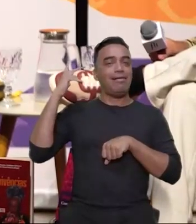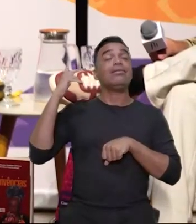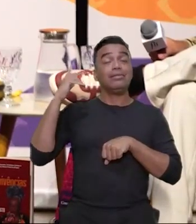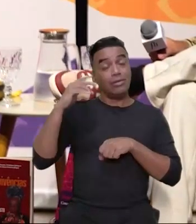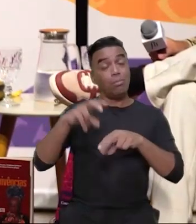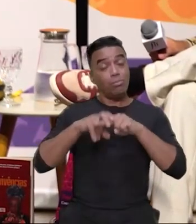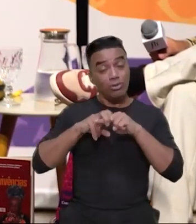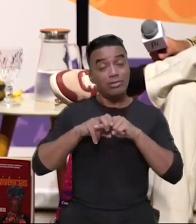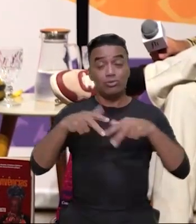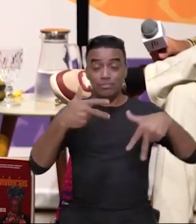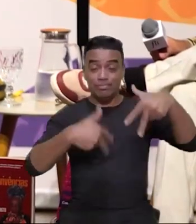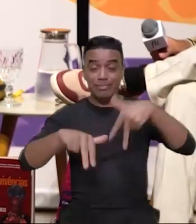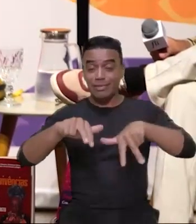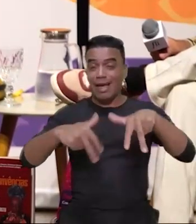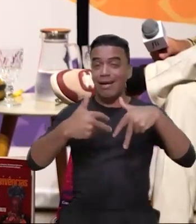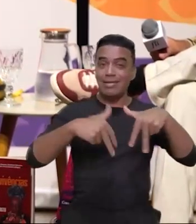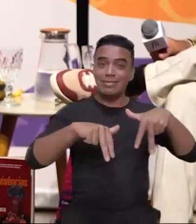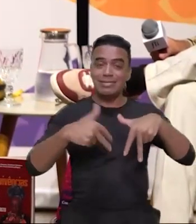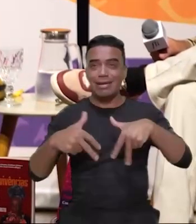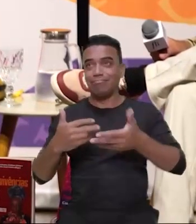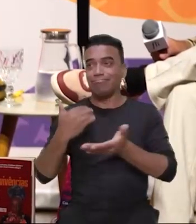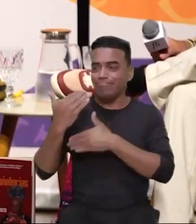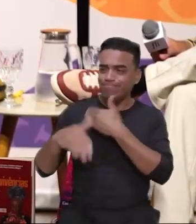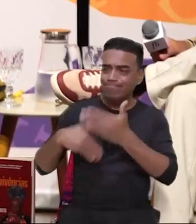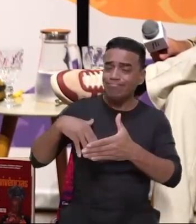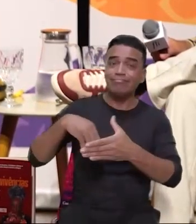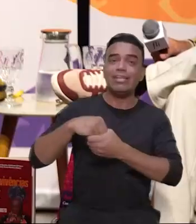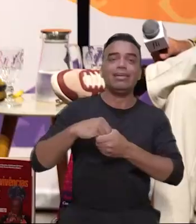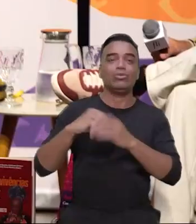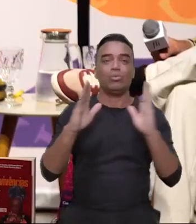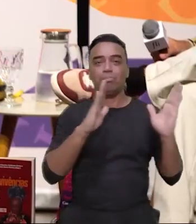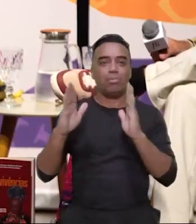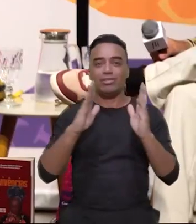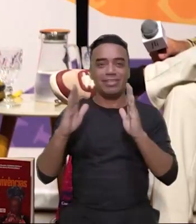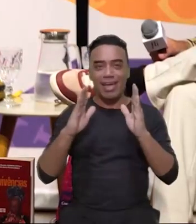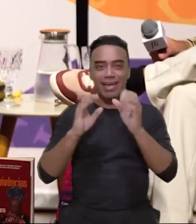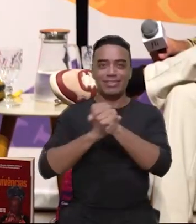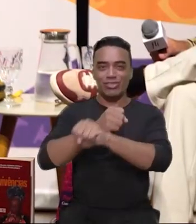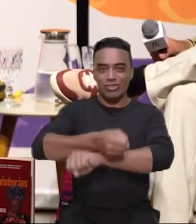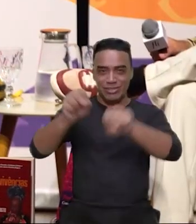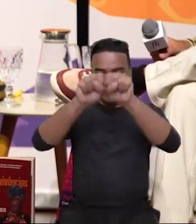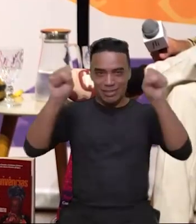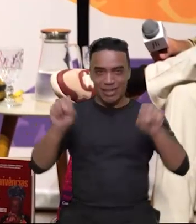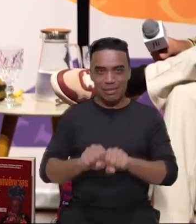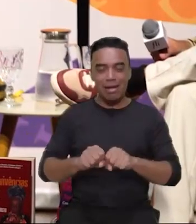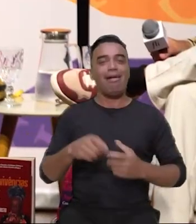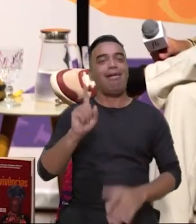a dança cultivada dentro desse processo de